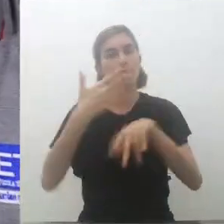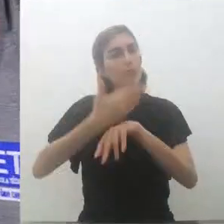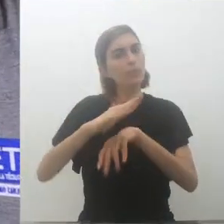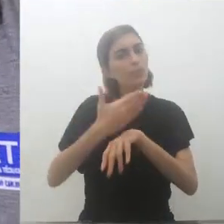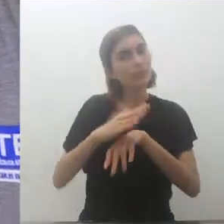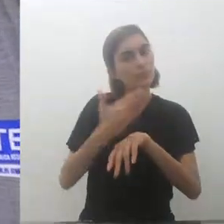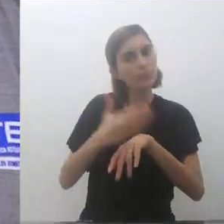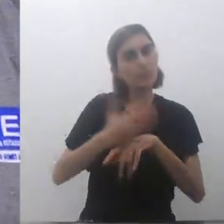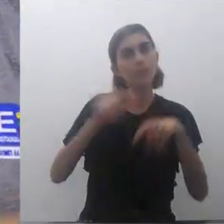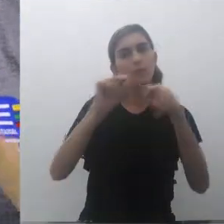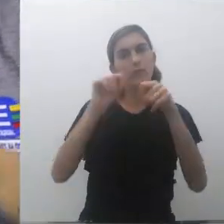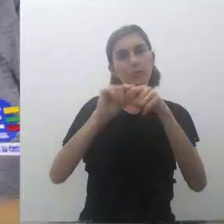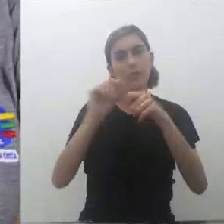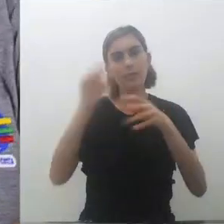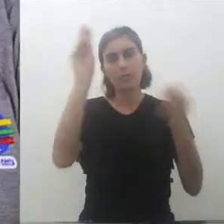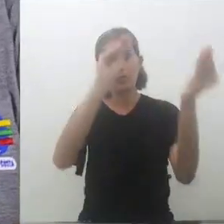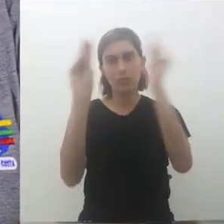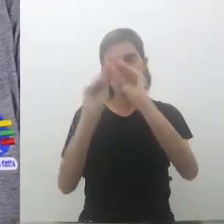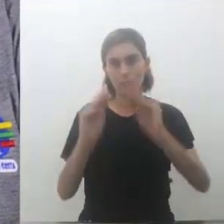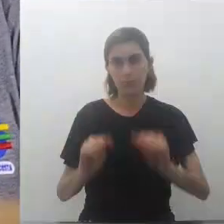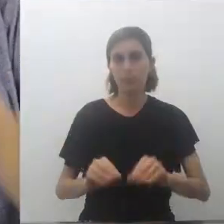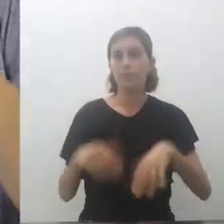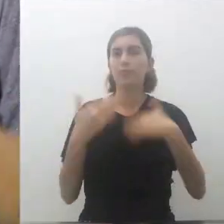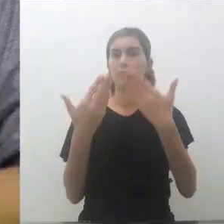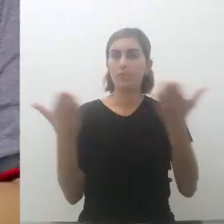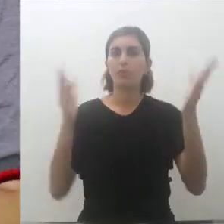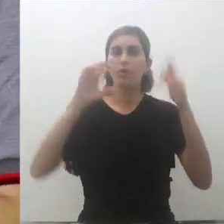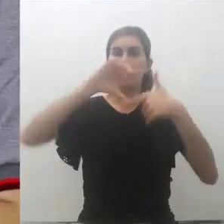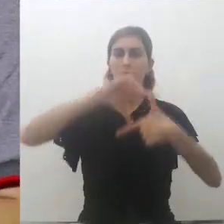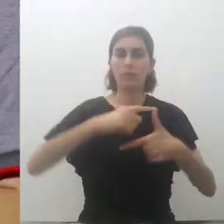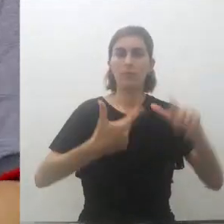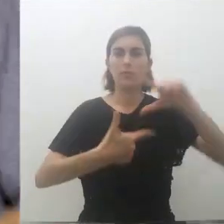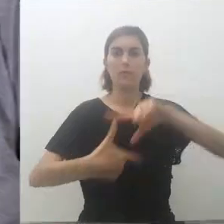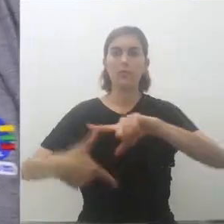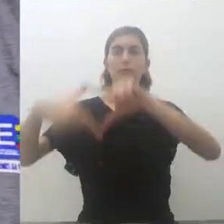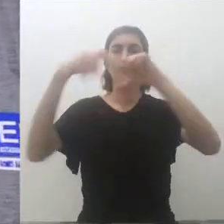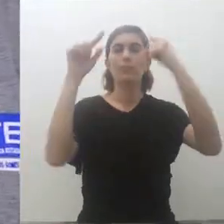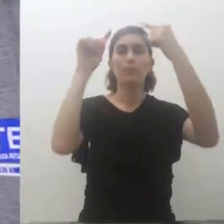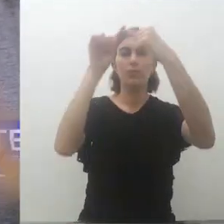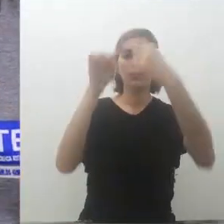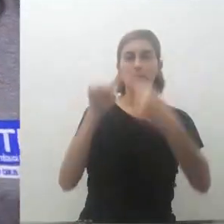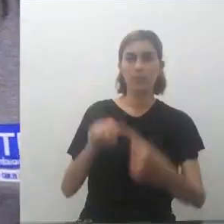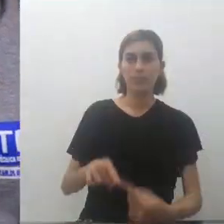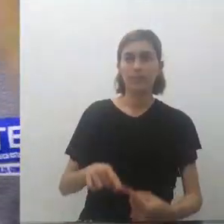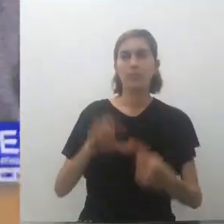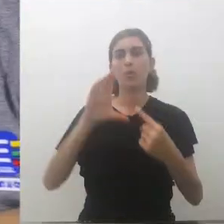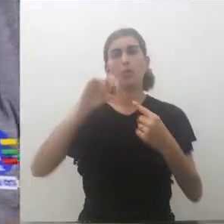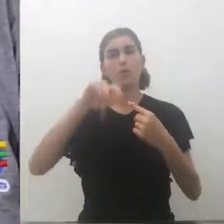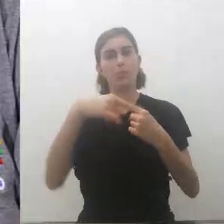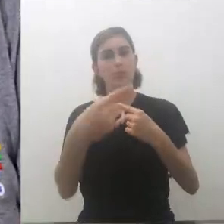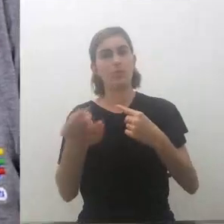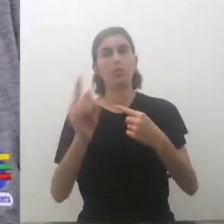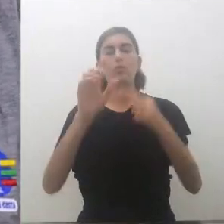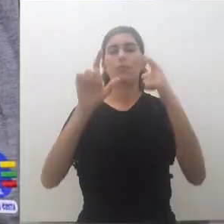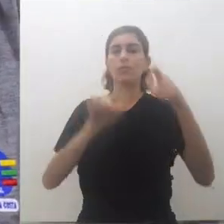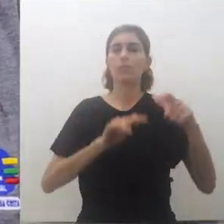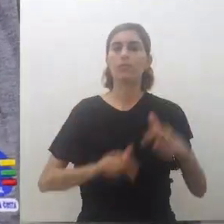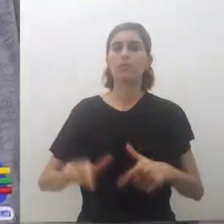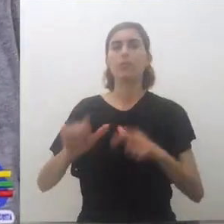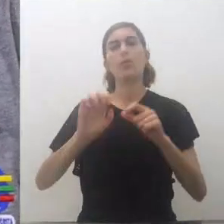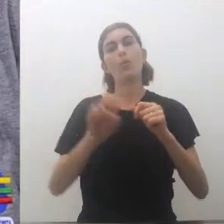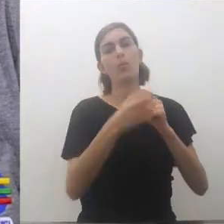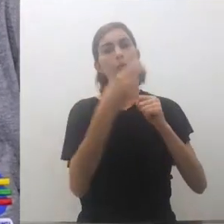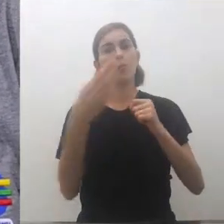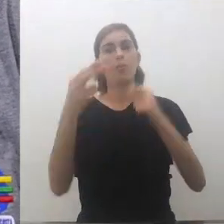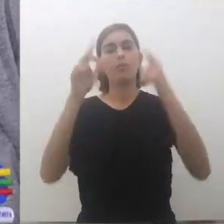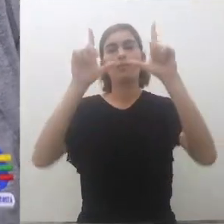faz as composições com formas geométricas, associando ele a uma composição, seja de um ambiente ou de uma